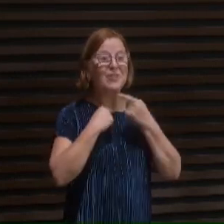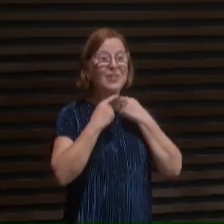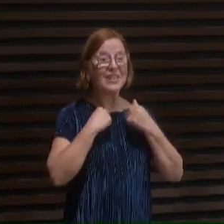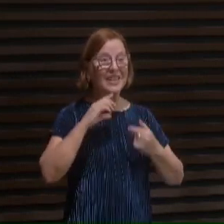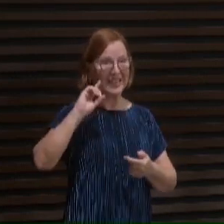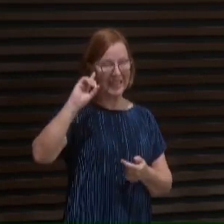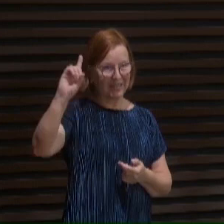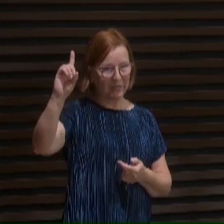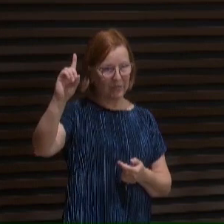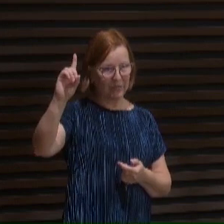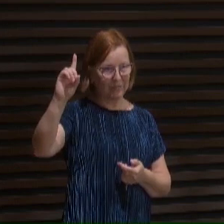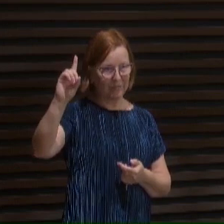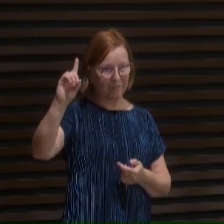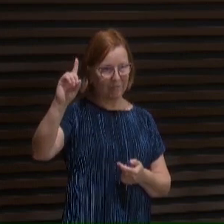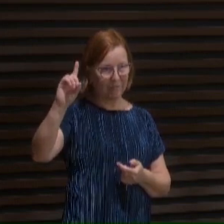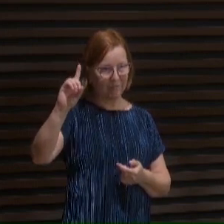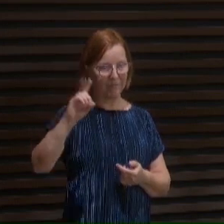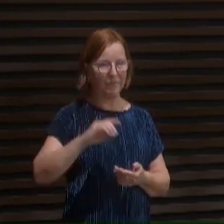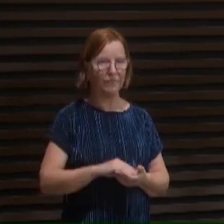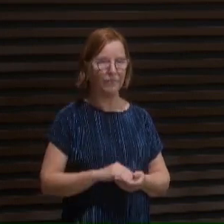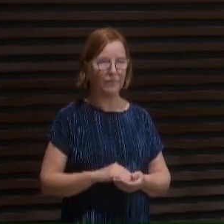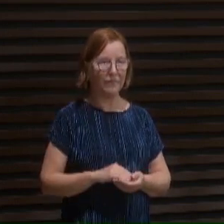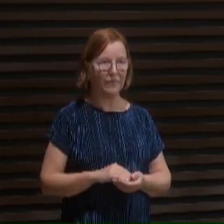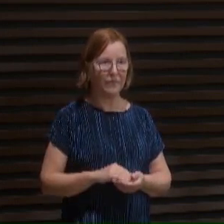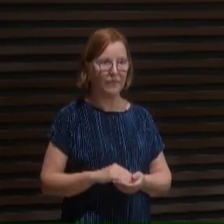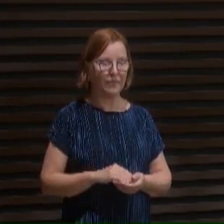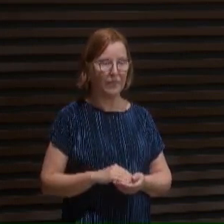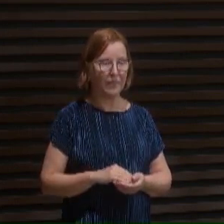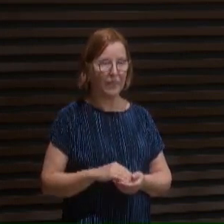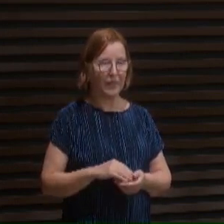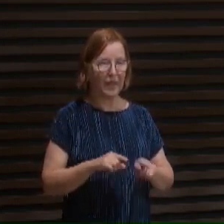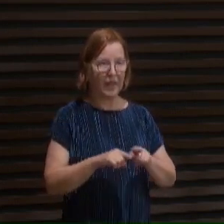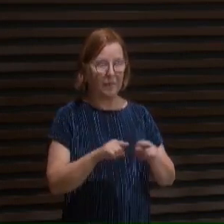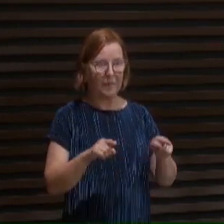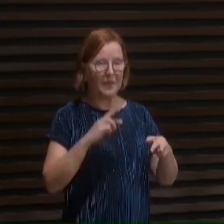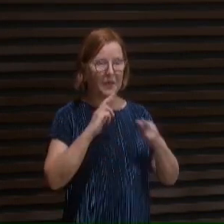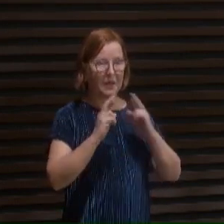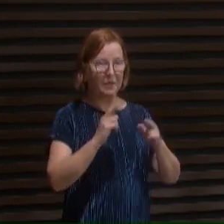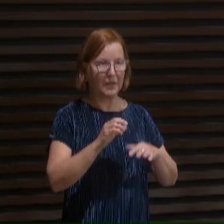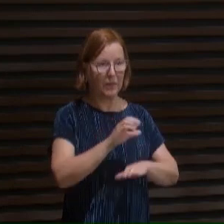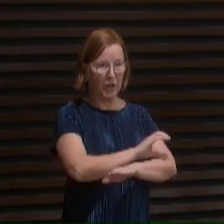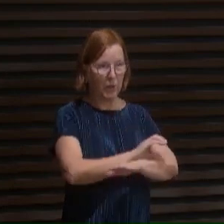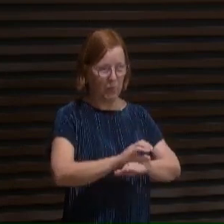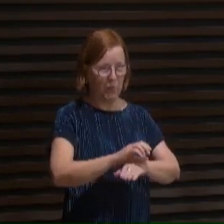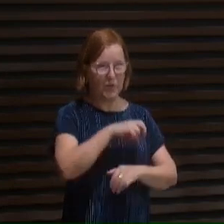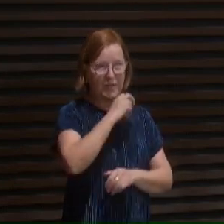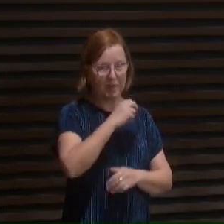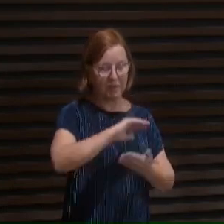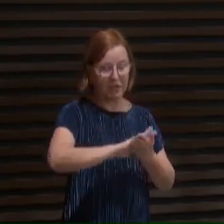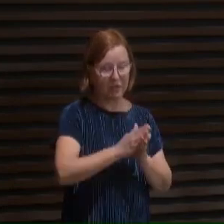da reclamação, da murmuração. Essa é a cultura da serpente, que destrói a